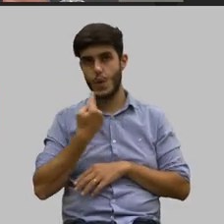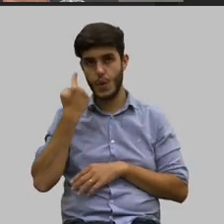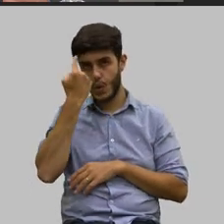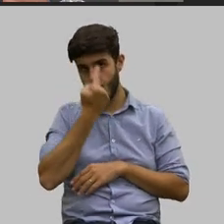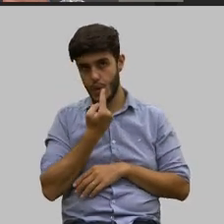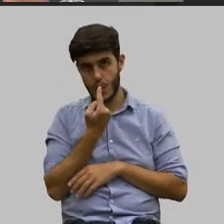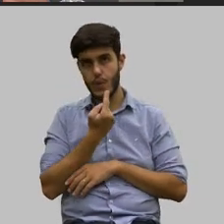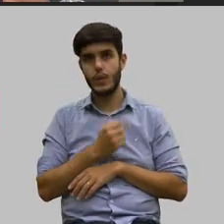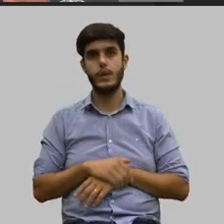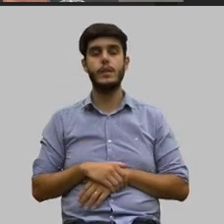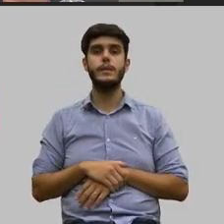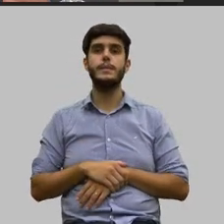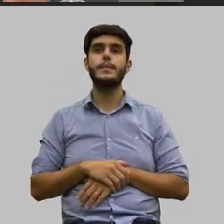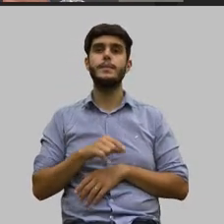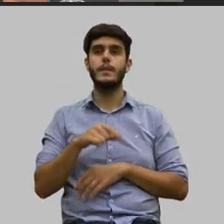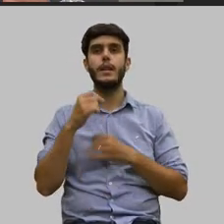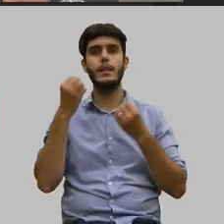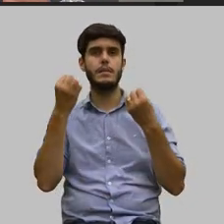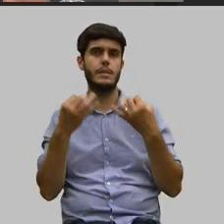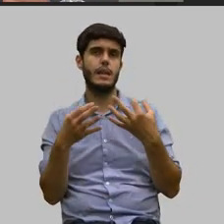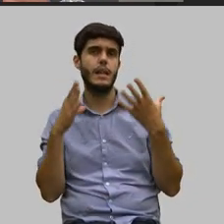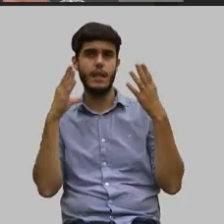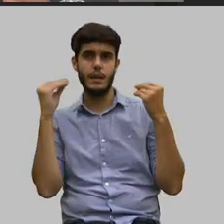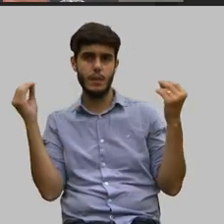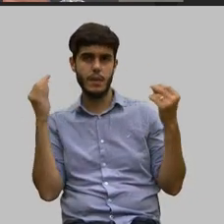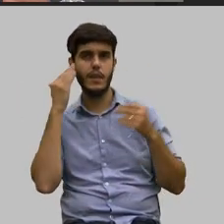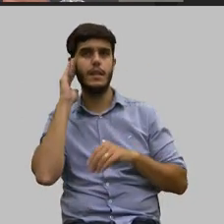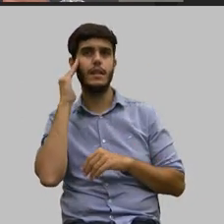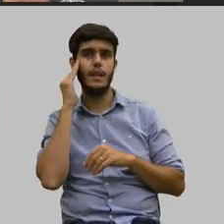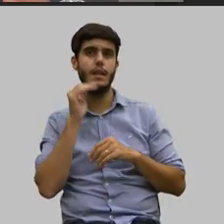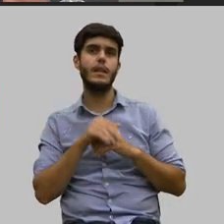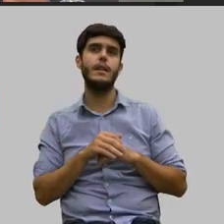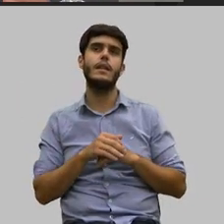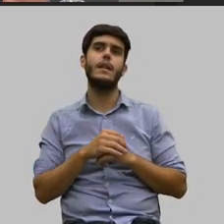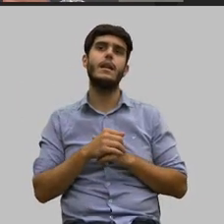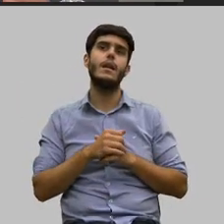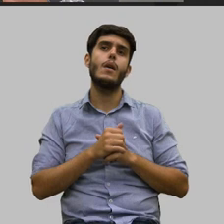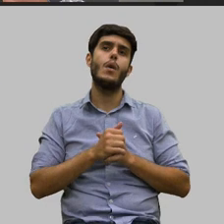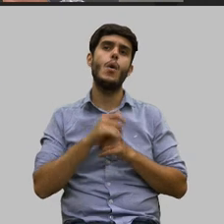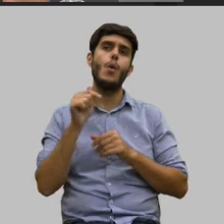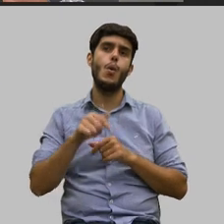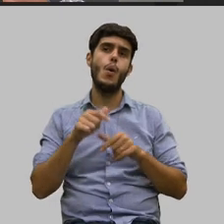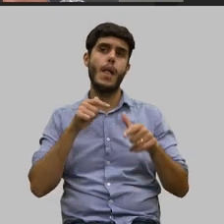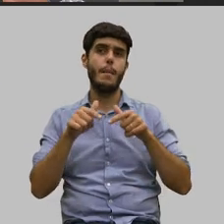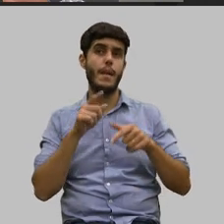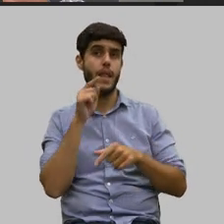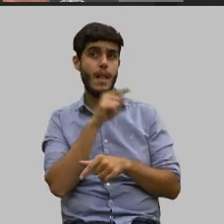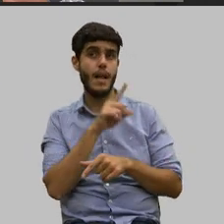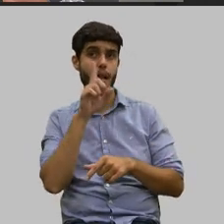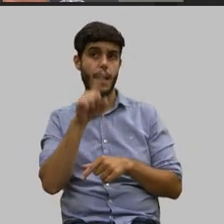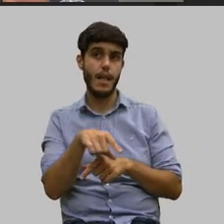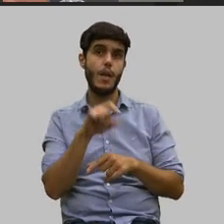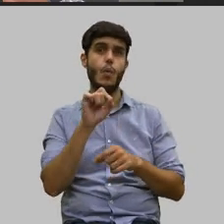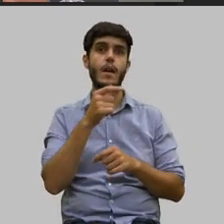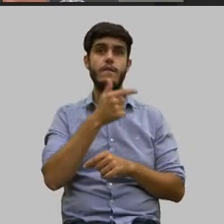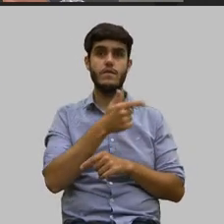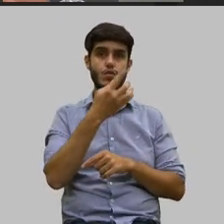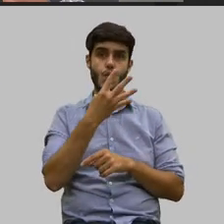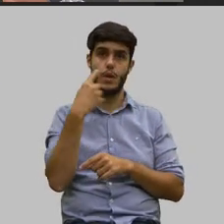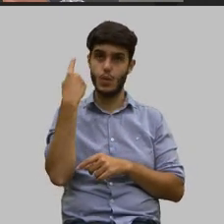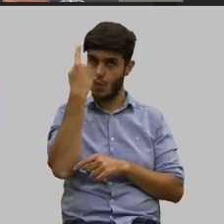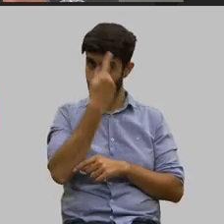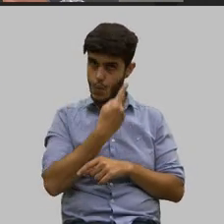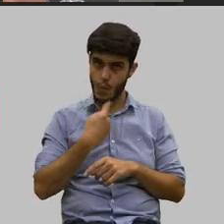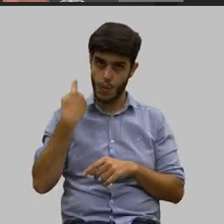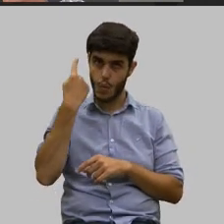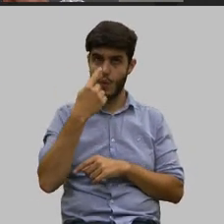explicação muito tranquila porque hoje nossa escala de serviço Nacional ela se dá 24 horas com